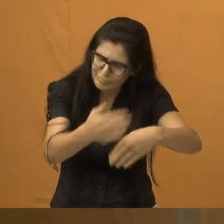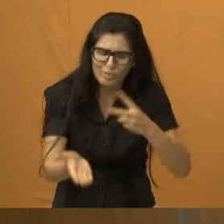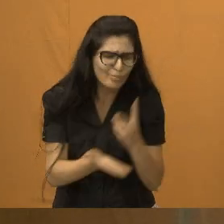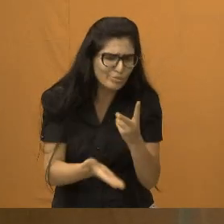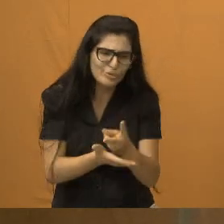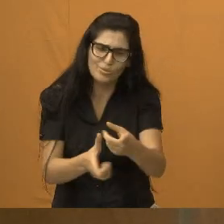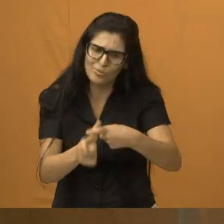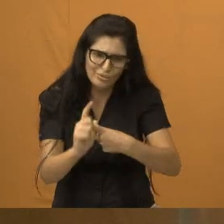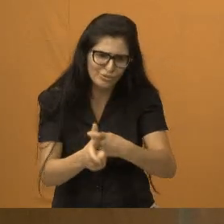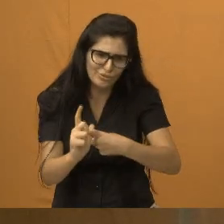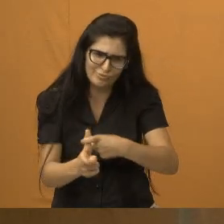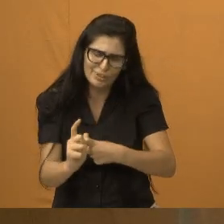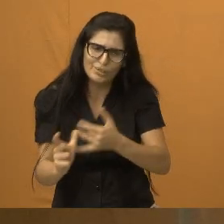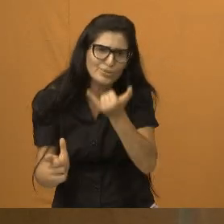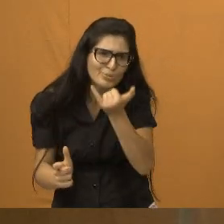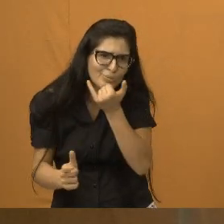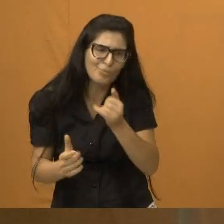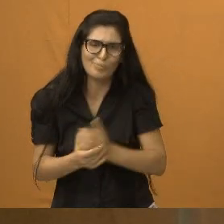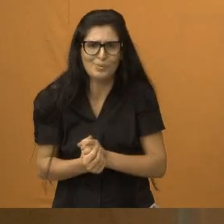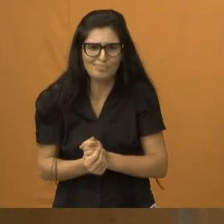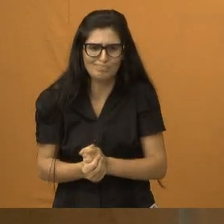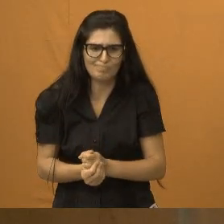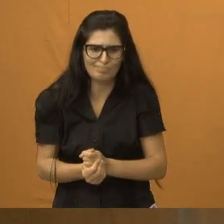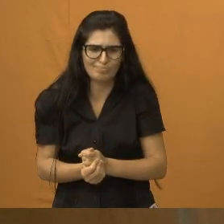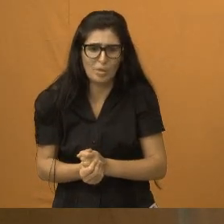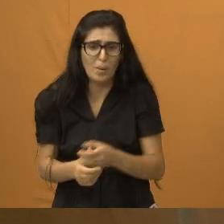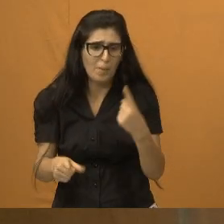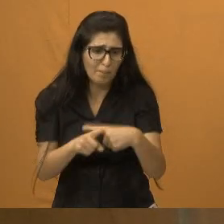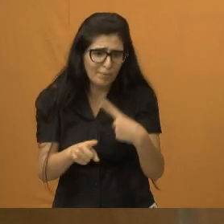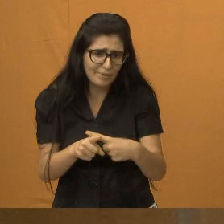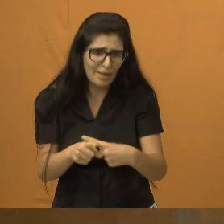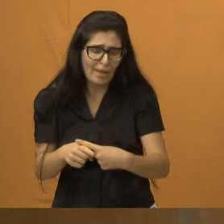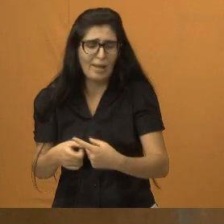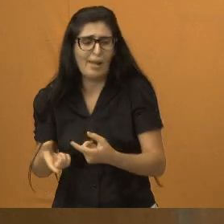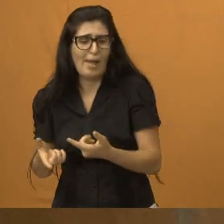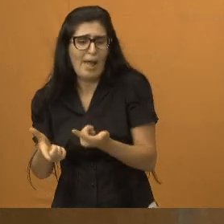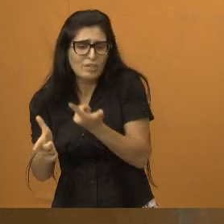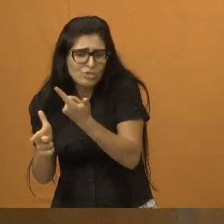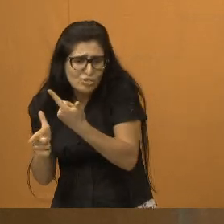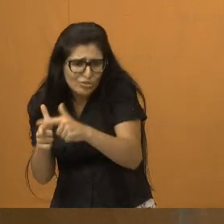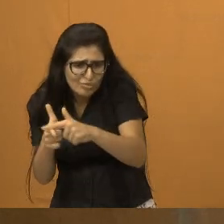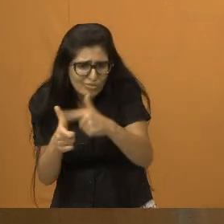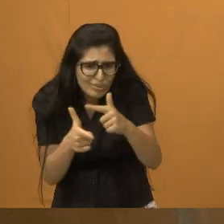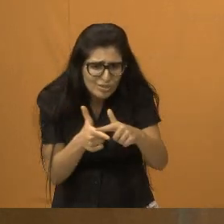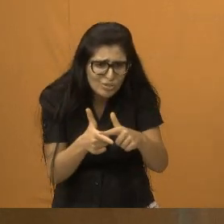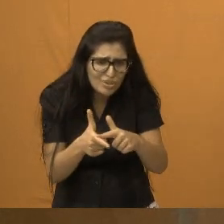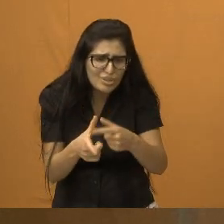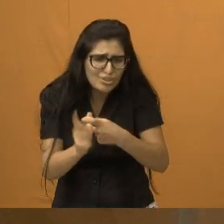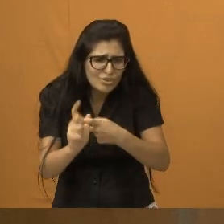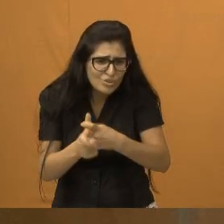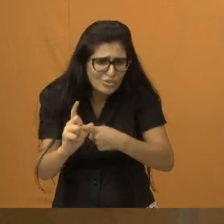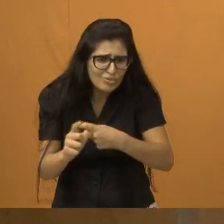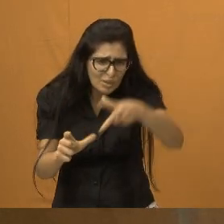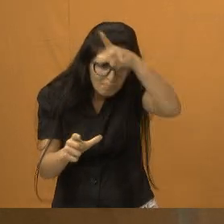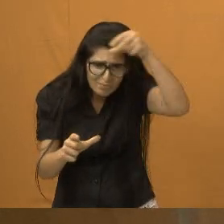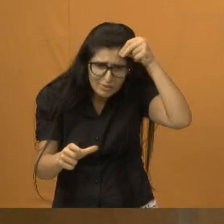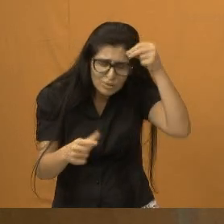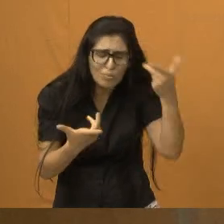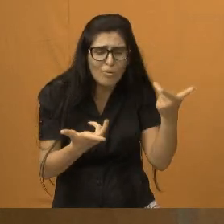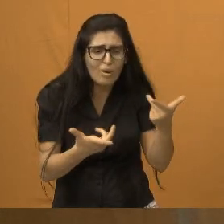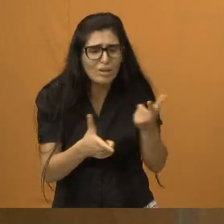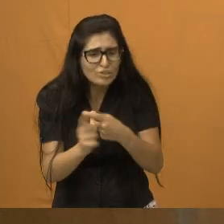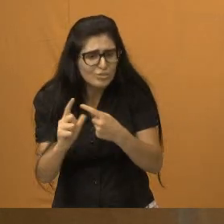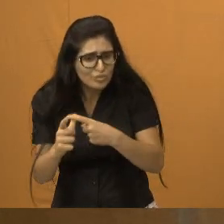na normativa de como recalcular a dívida, né? Então, foi umas mudanças também que houve, digo, da forma de recálculo da